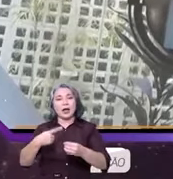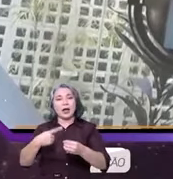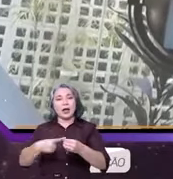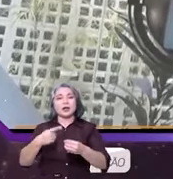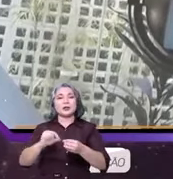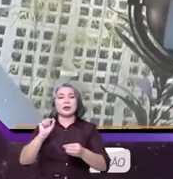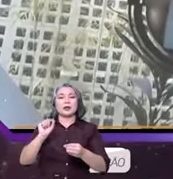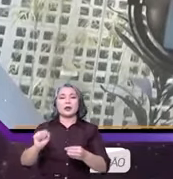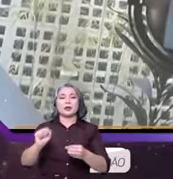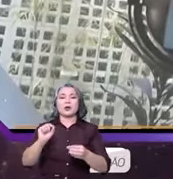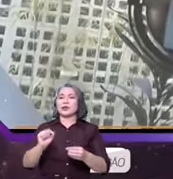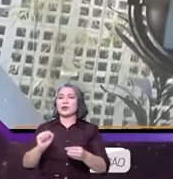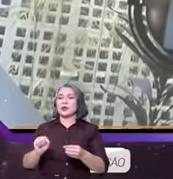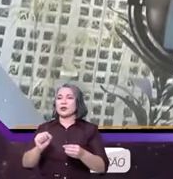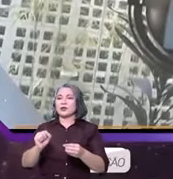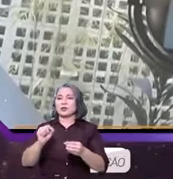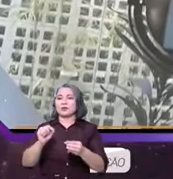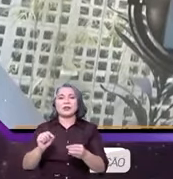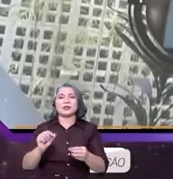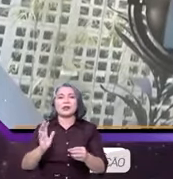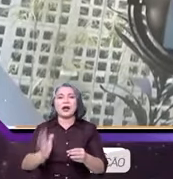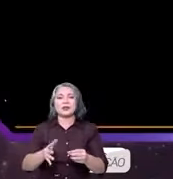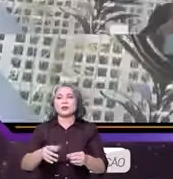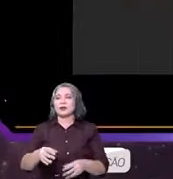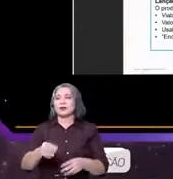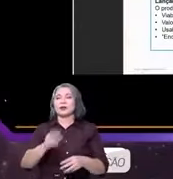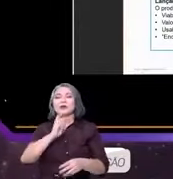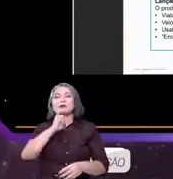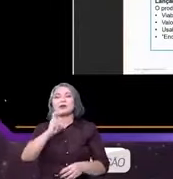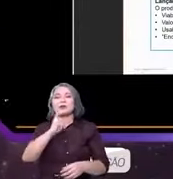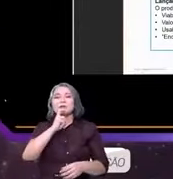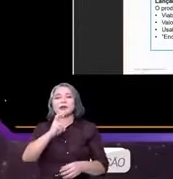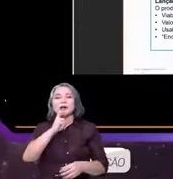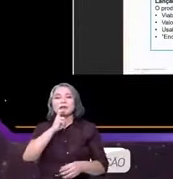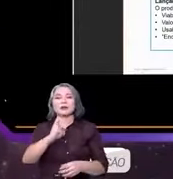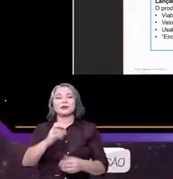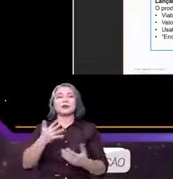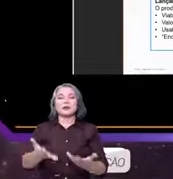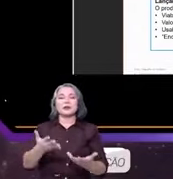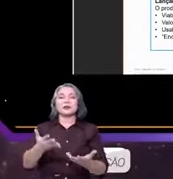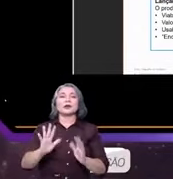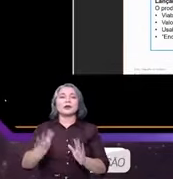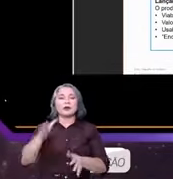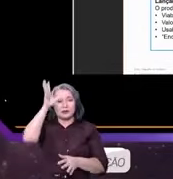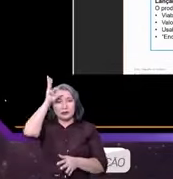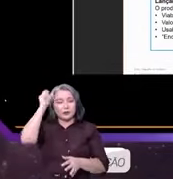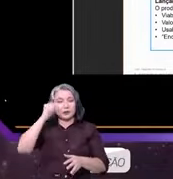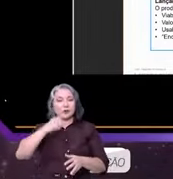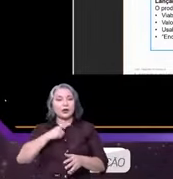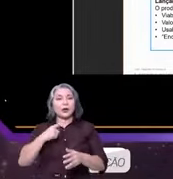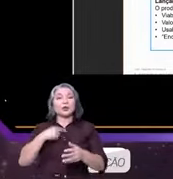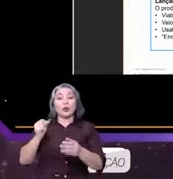onde a intenção era agilizar um produto. Que produto era esse?